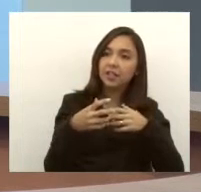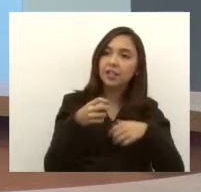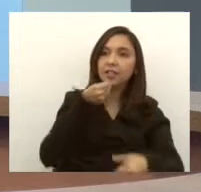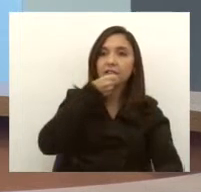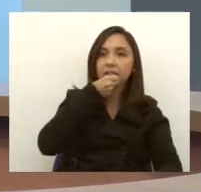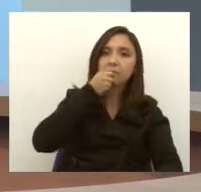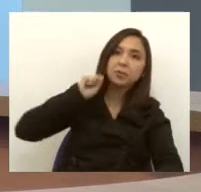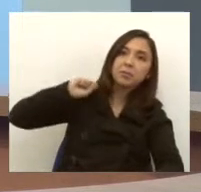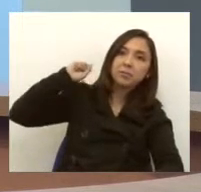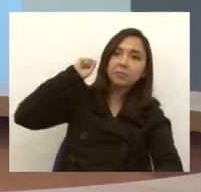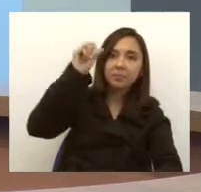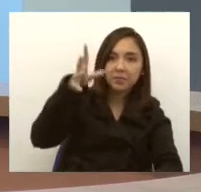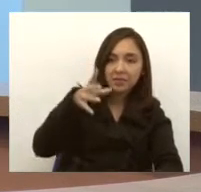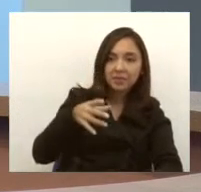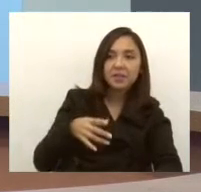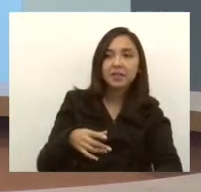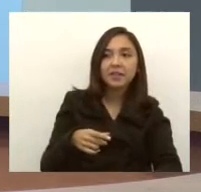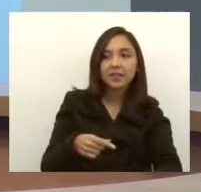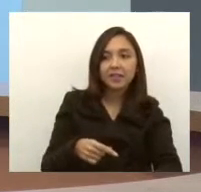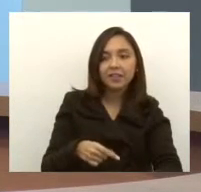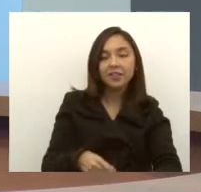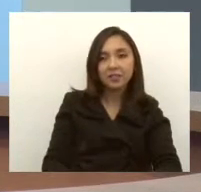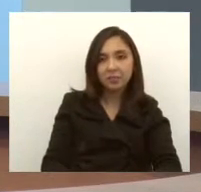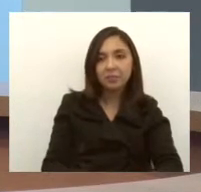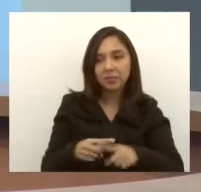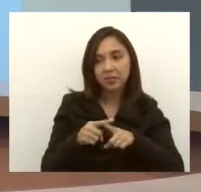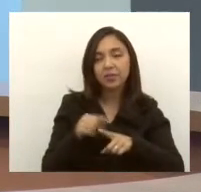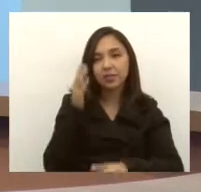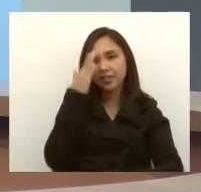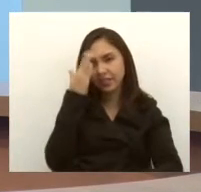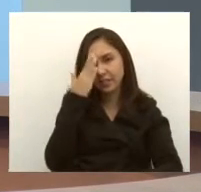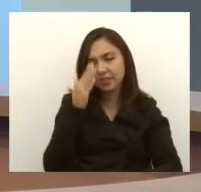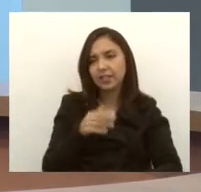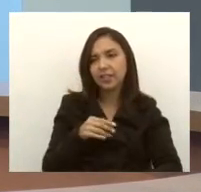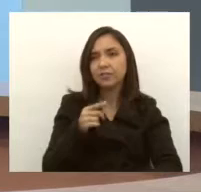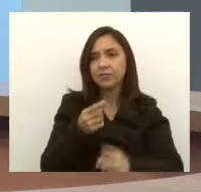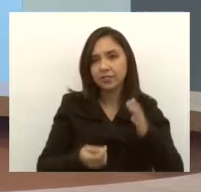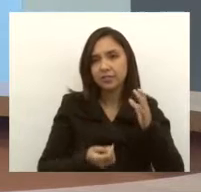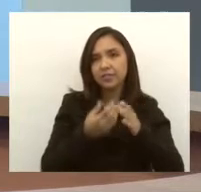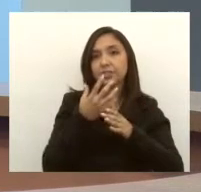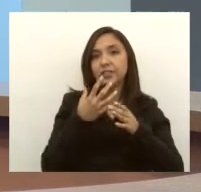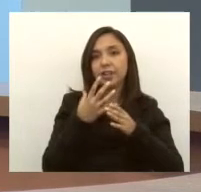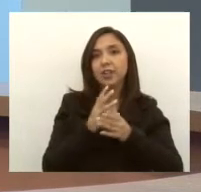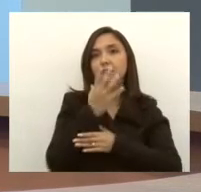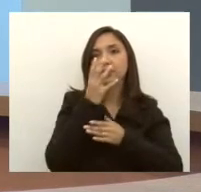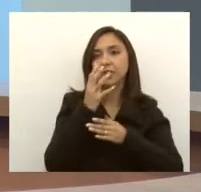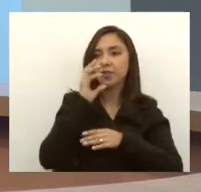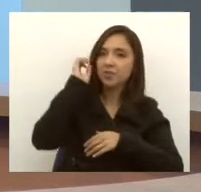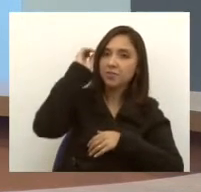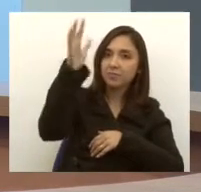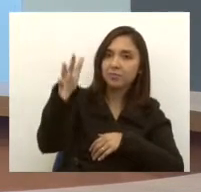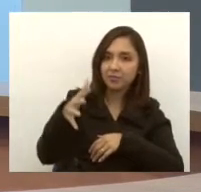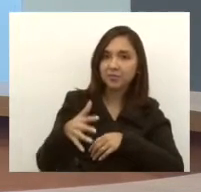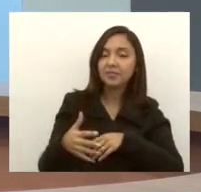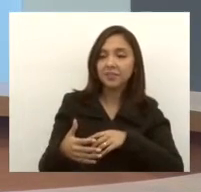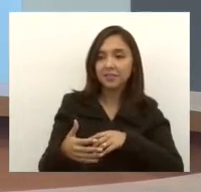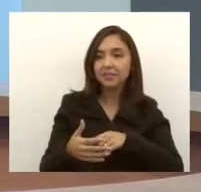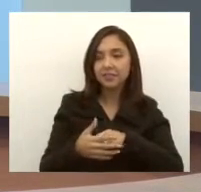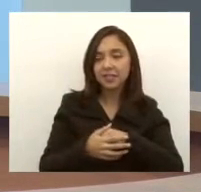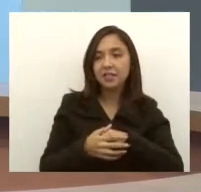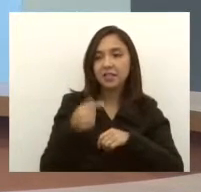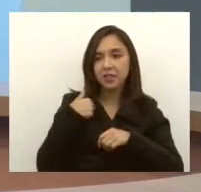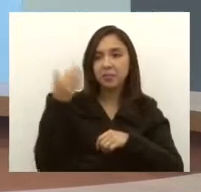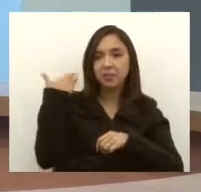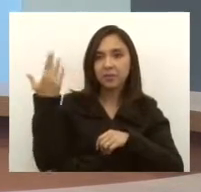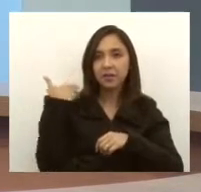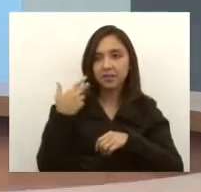na tribuna, daí de cima vai jogar lá do outro lado, porque eu já sei. Vossa Excelência inaugurou aqui o arremesso de microfone, né? Que eu estava presidindo ali